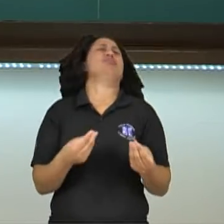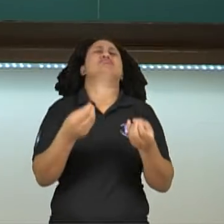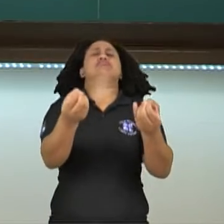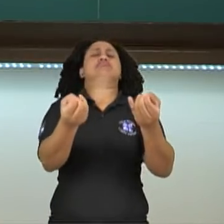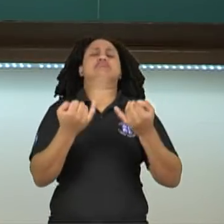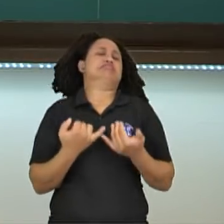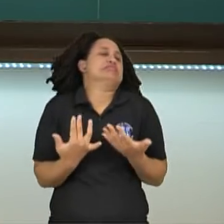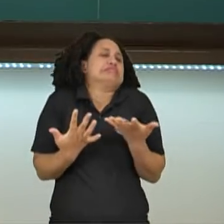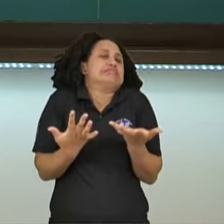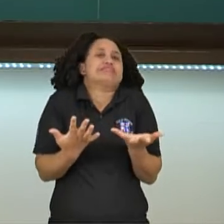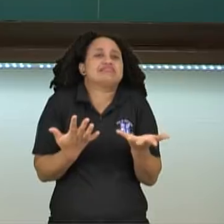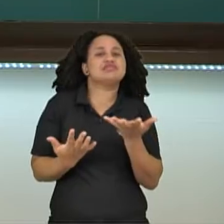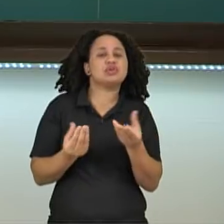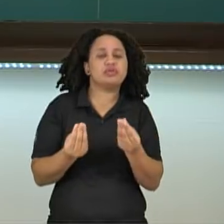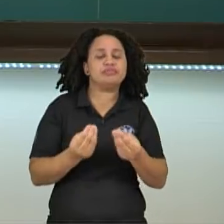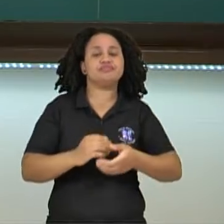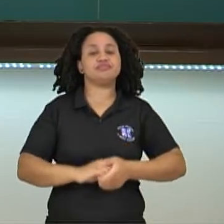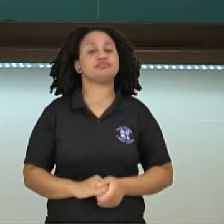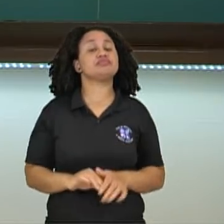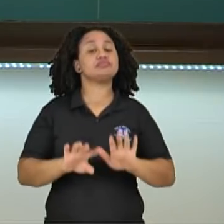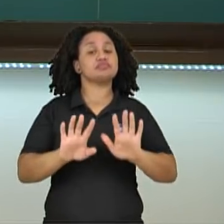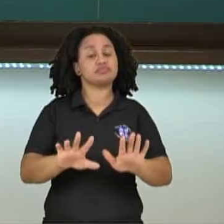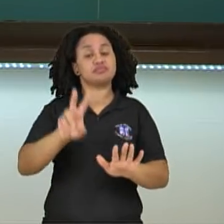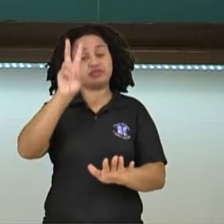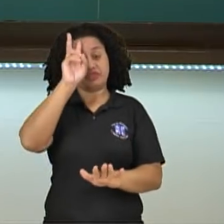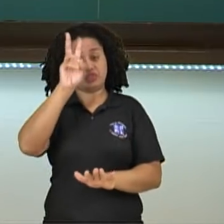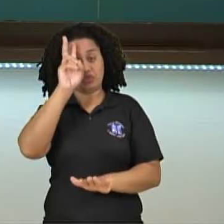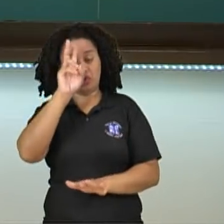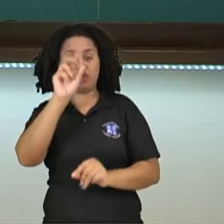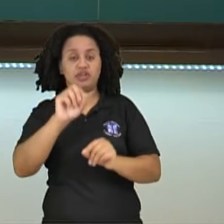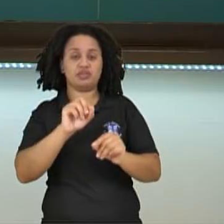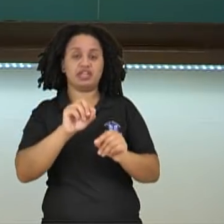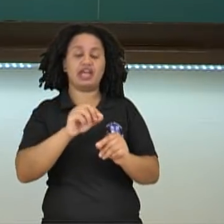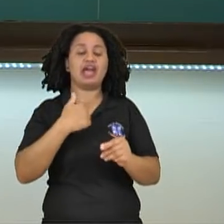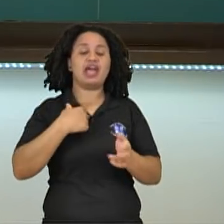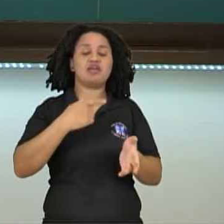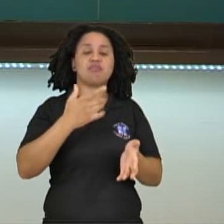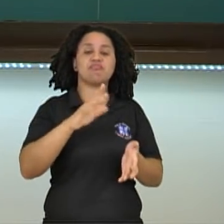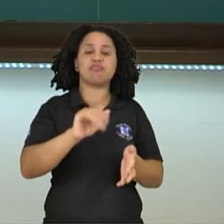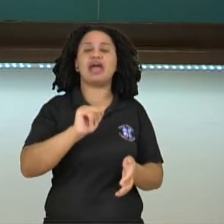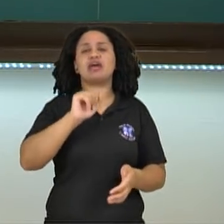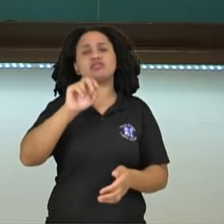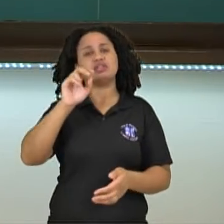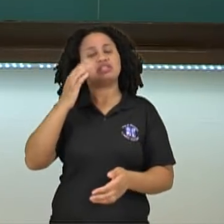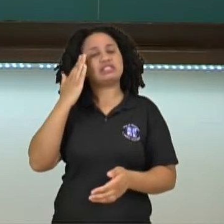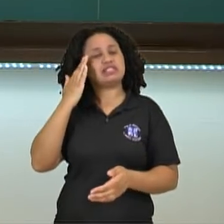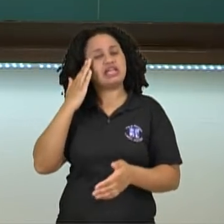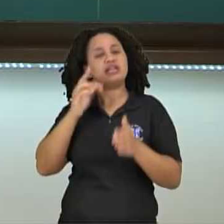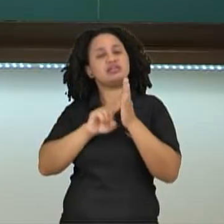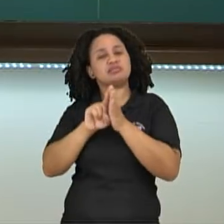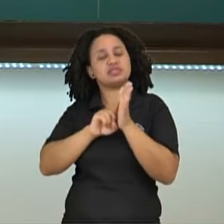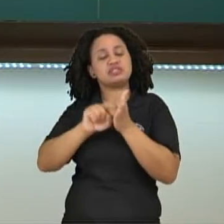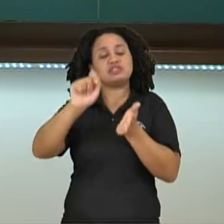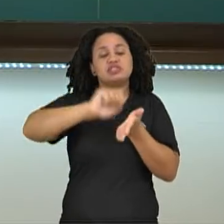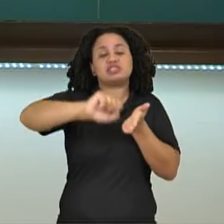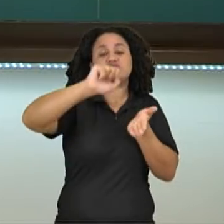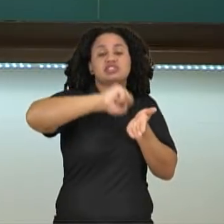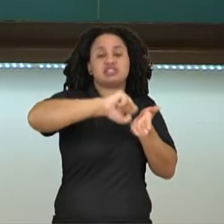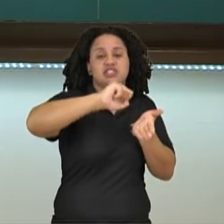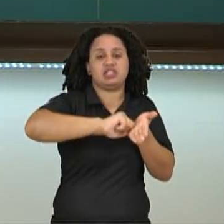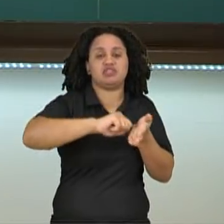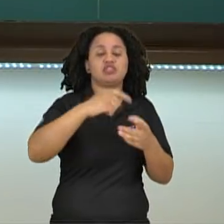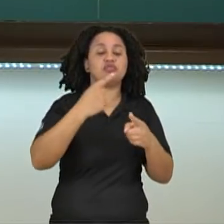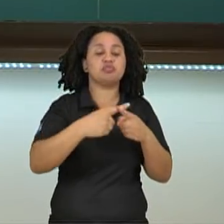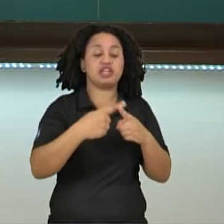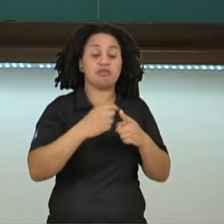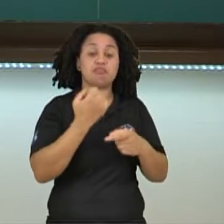bom. É mais ou menos assim. História é a escrita sobre o passado. Se ninguém escrever sobre aquele passado,